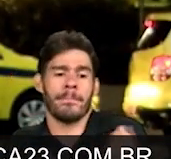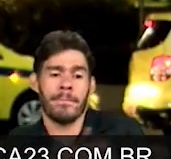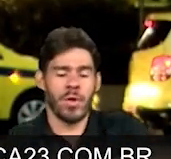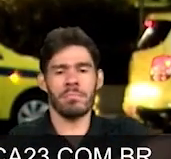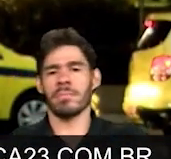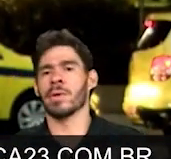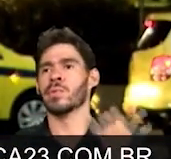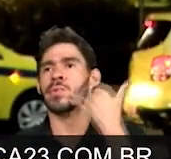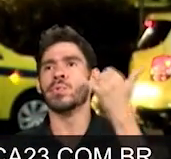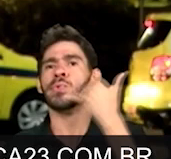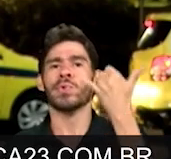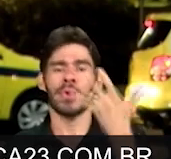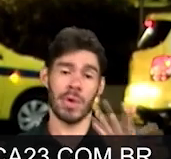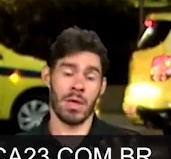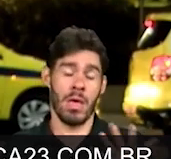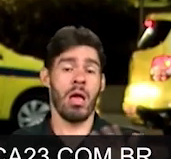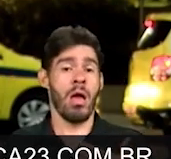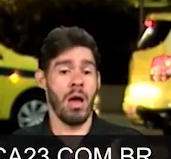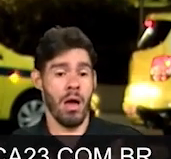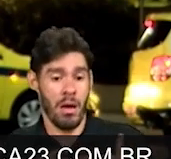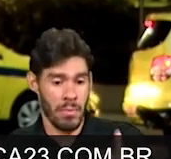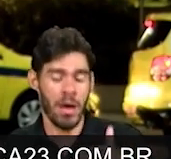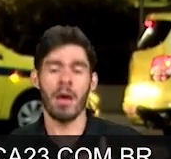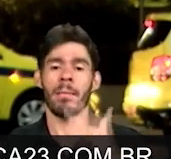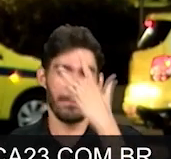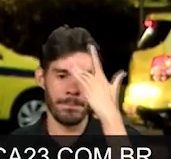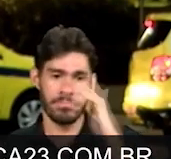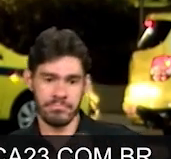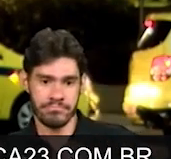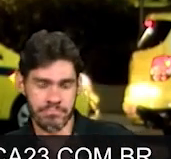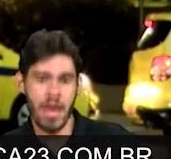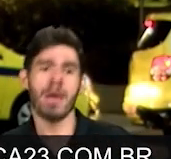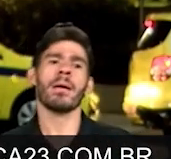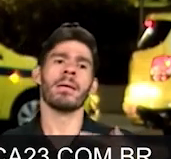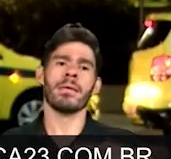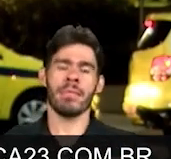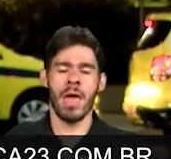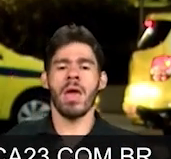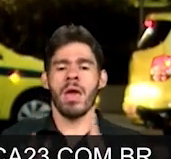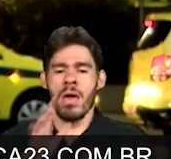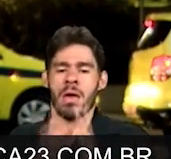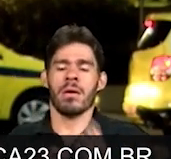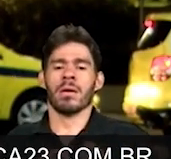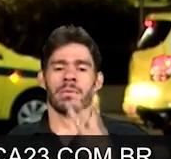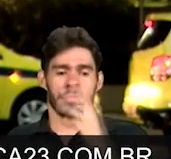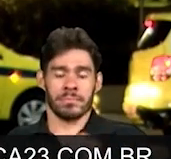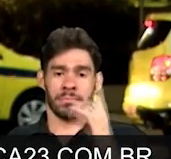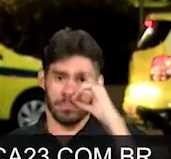de telemarketing. A partir daí, quem for registrado terá um prazo de 30 dias para fazer o bloqueio das ligações.